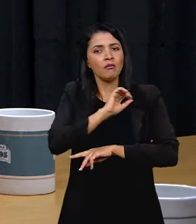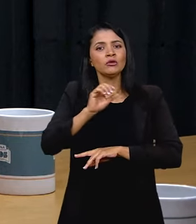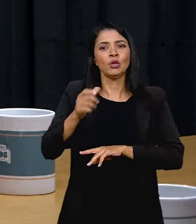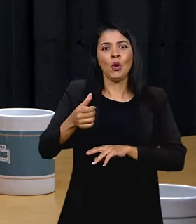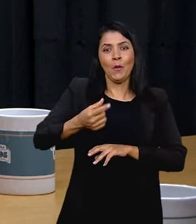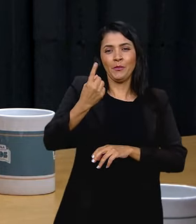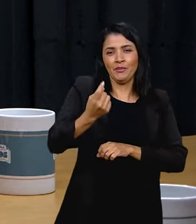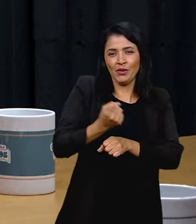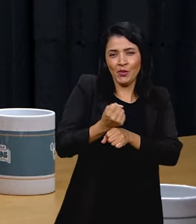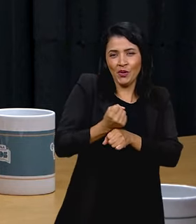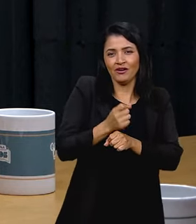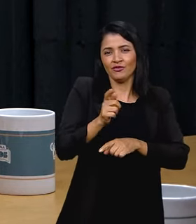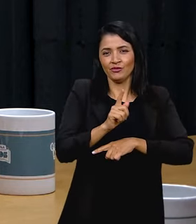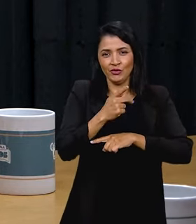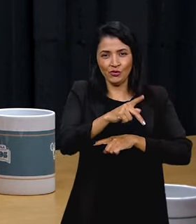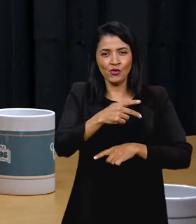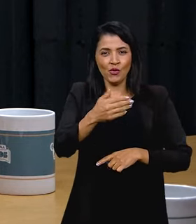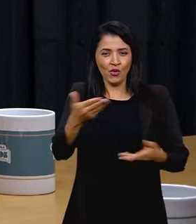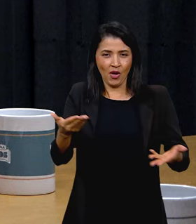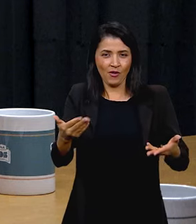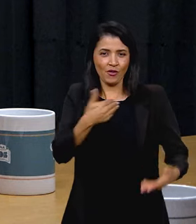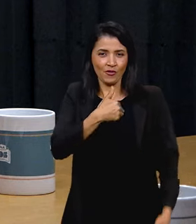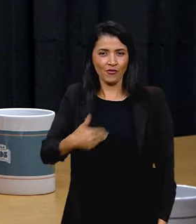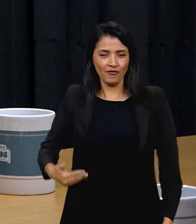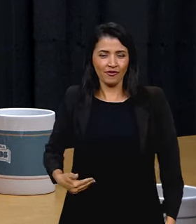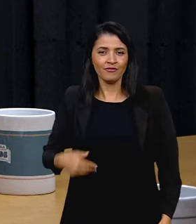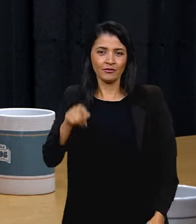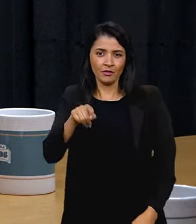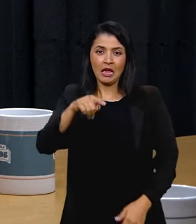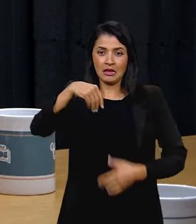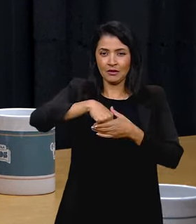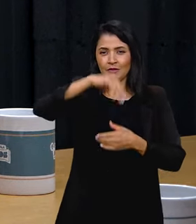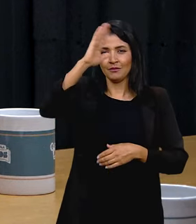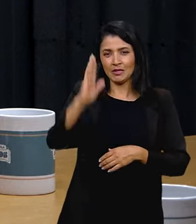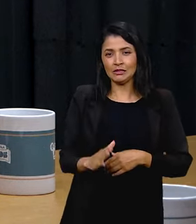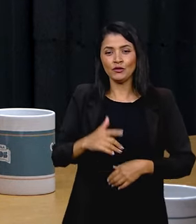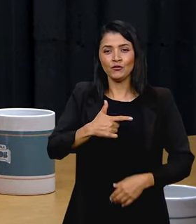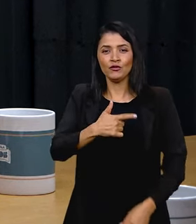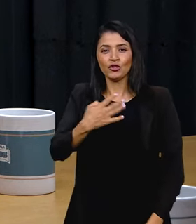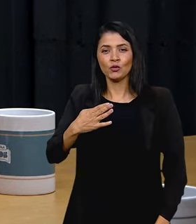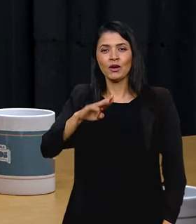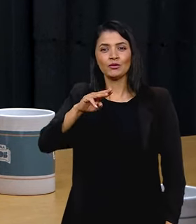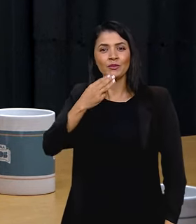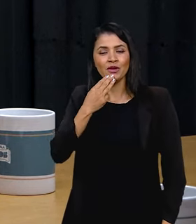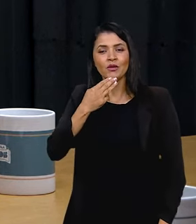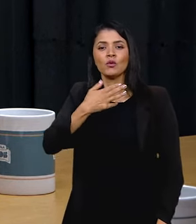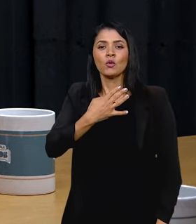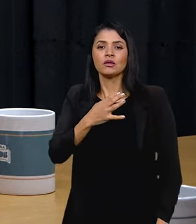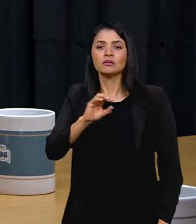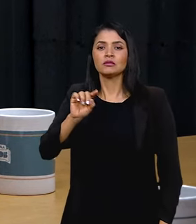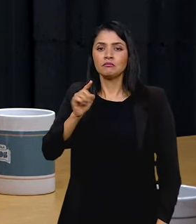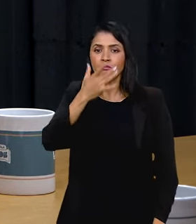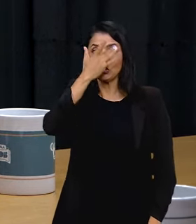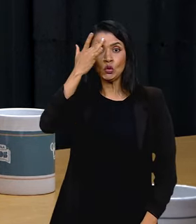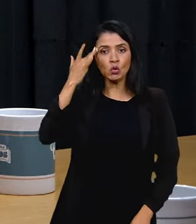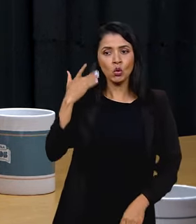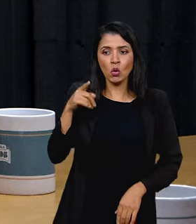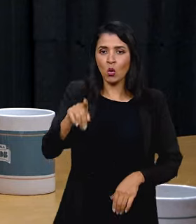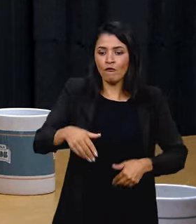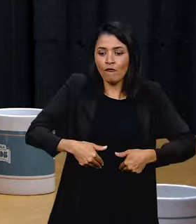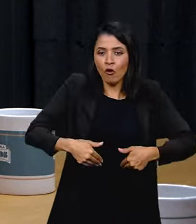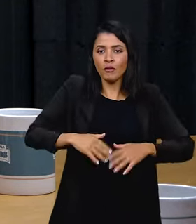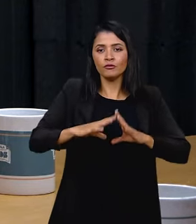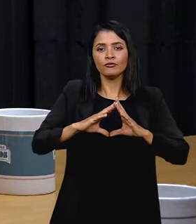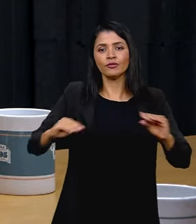efeito logo no primeiro ano de gestão do atual governo no Brasil 24 milhões 400.000 pessoas